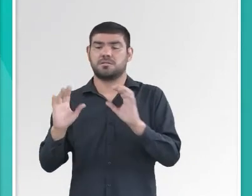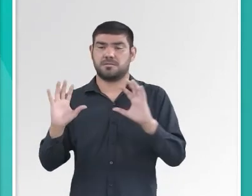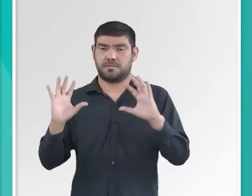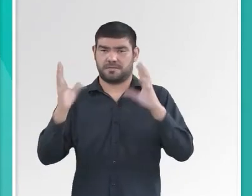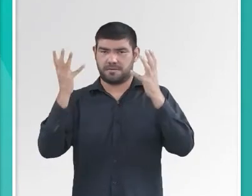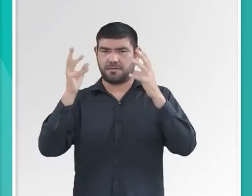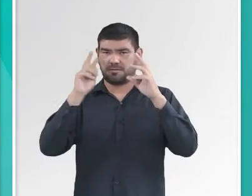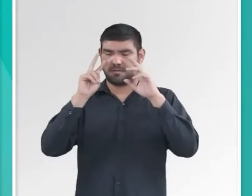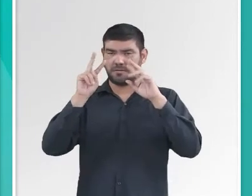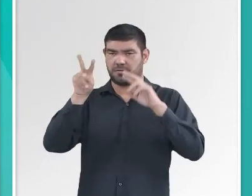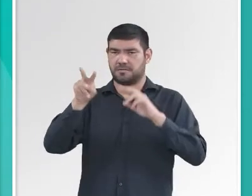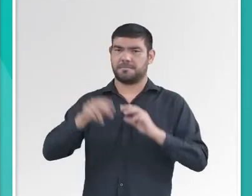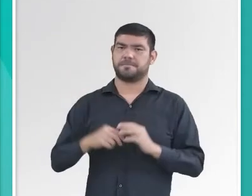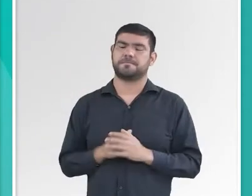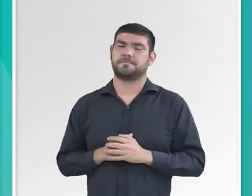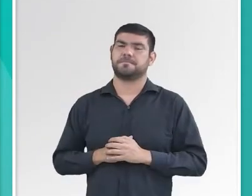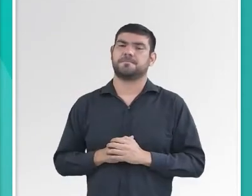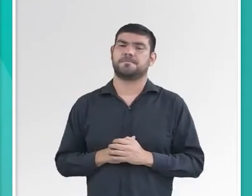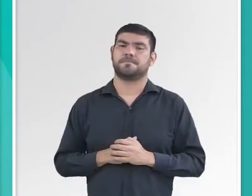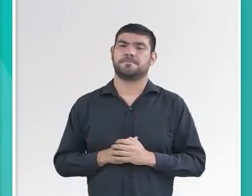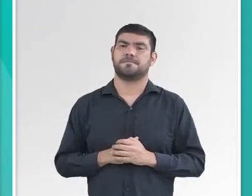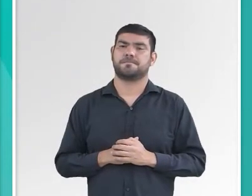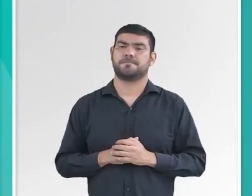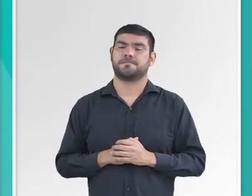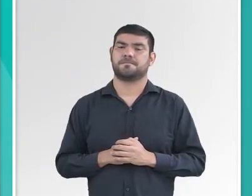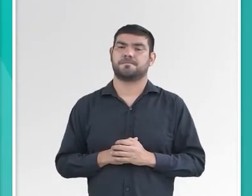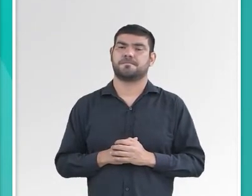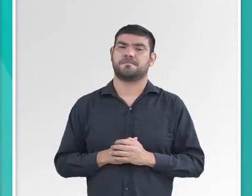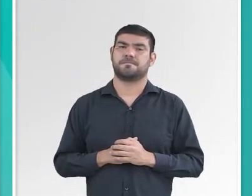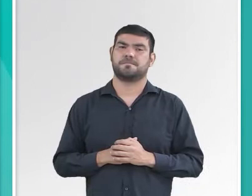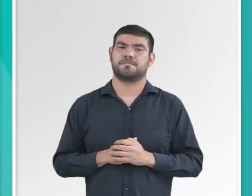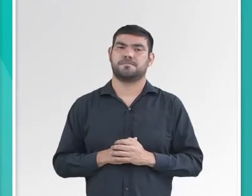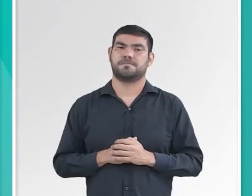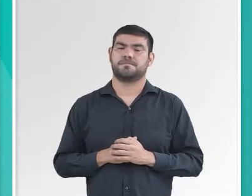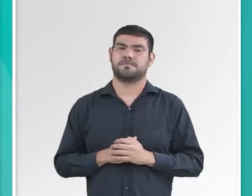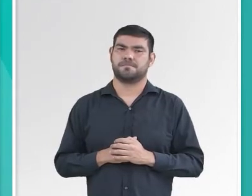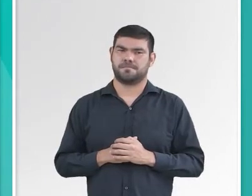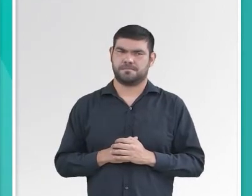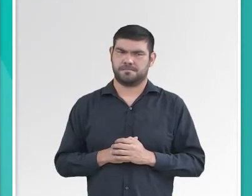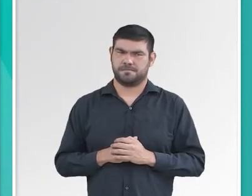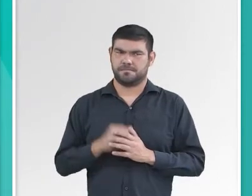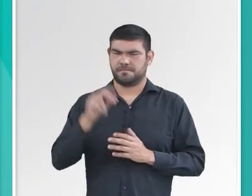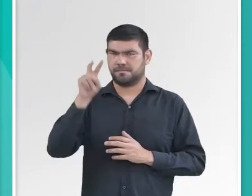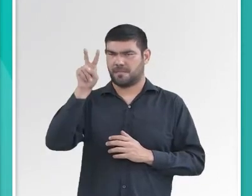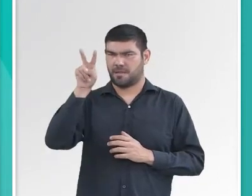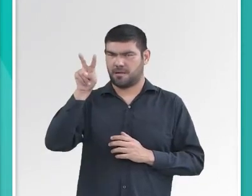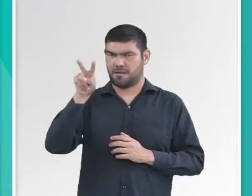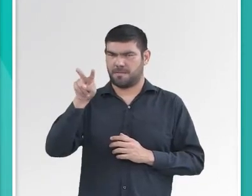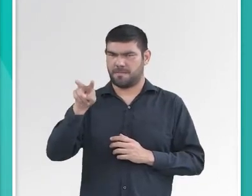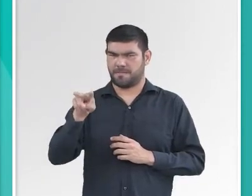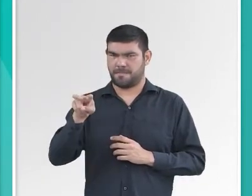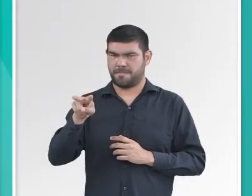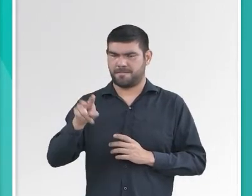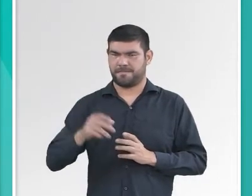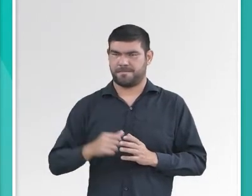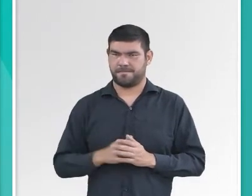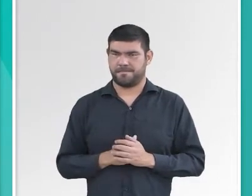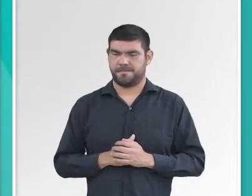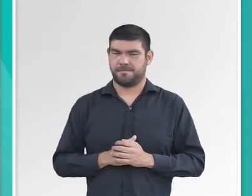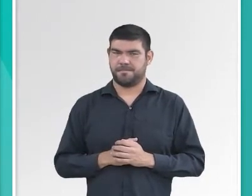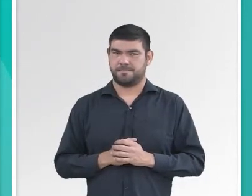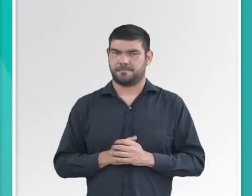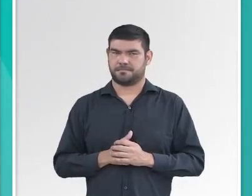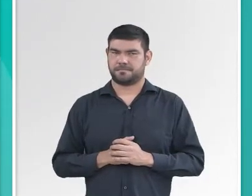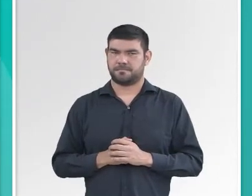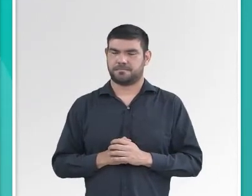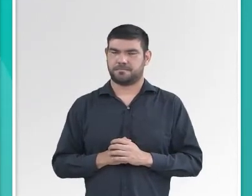parágrafo. Olha só. Então quando a gente tem aqui, tradicionalmente antecedendo a semana do carnaval, a banda independente da